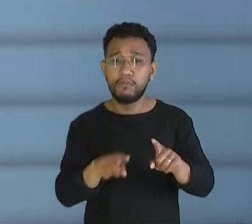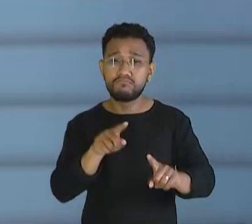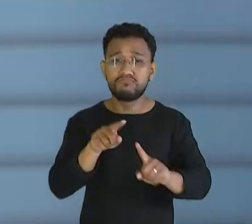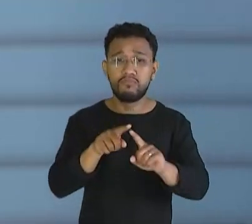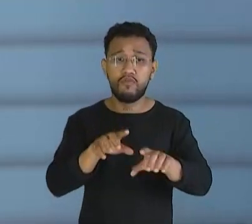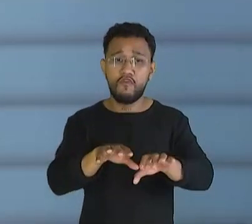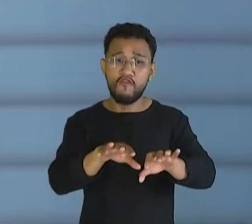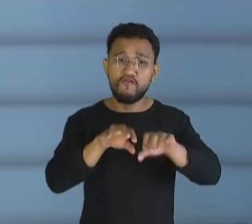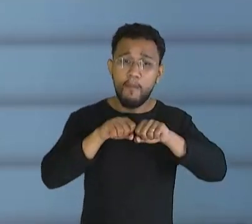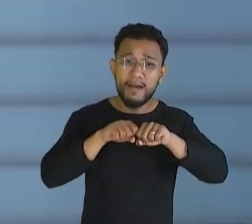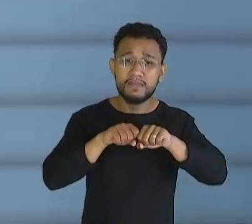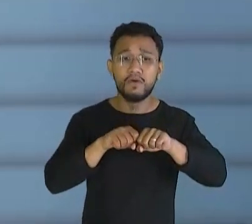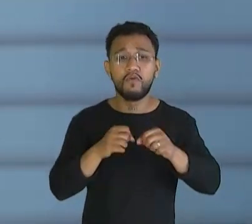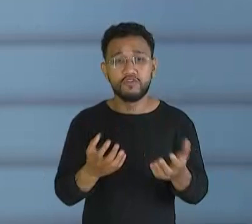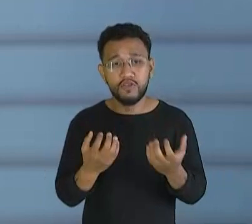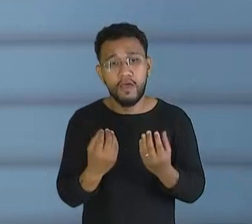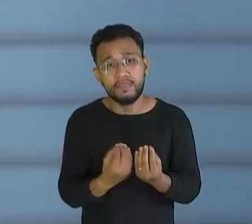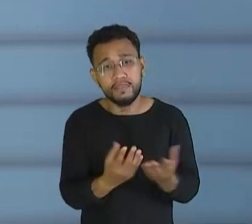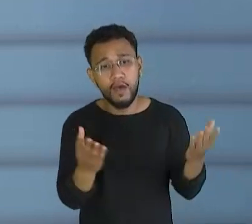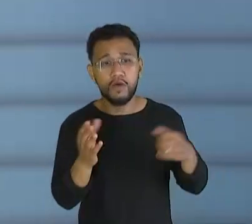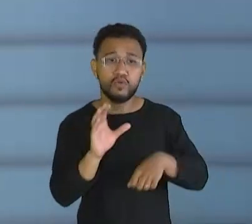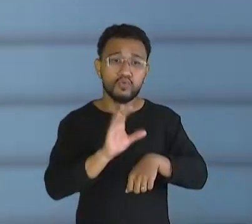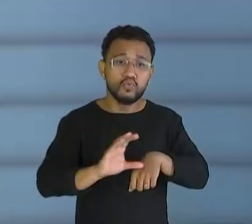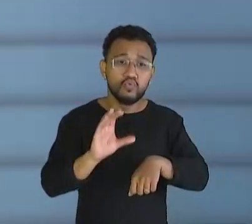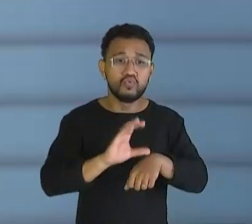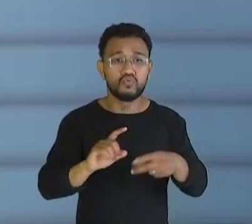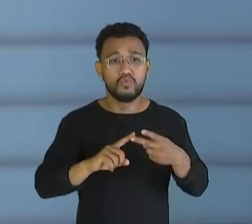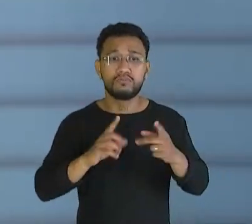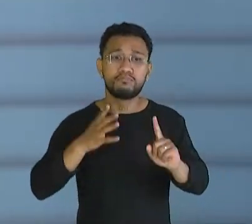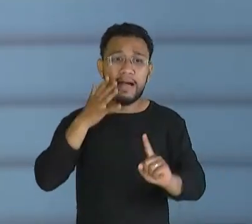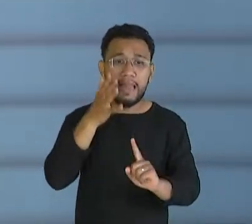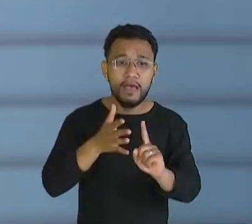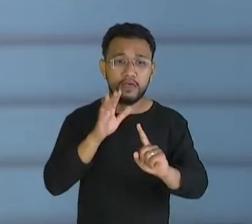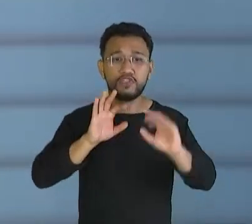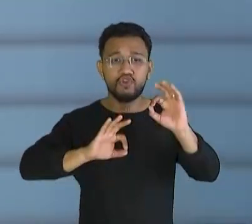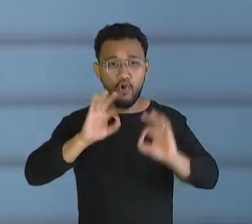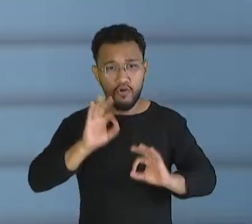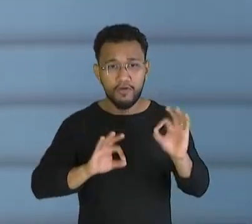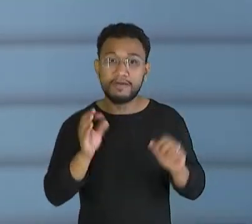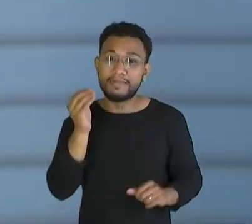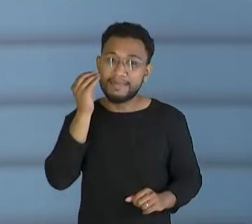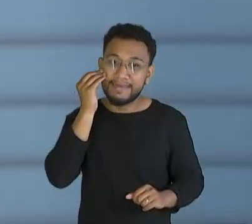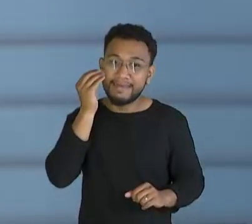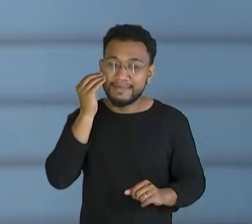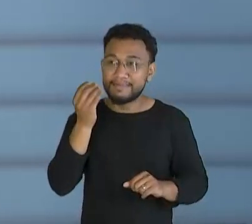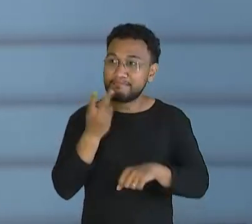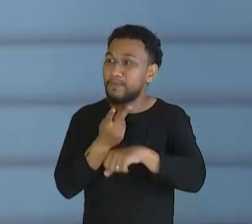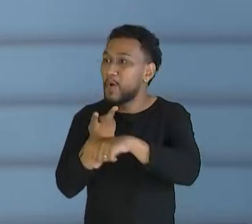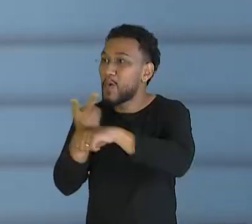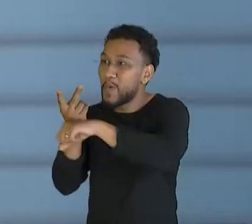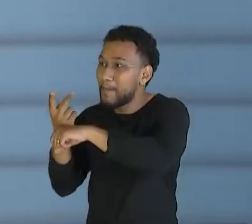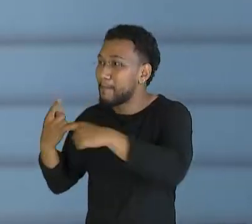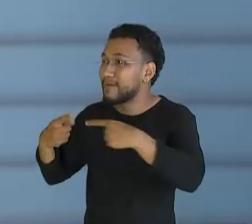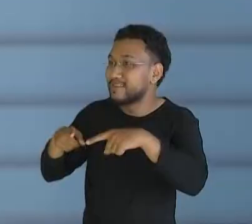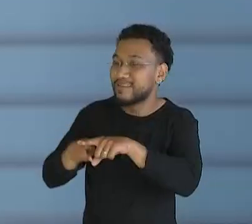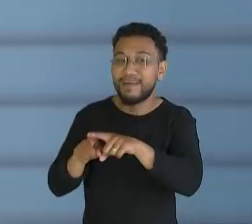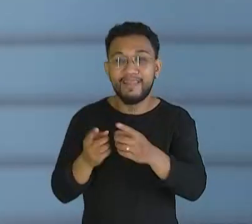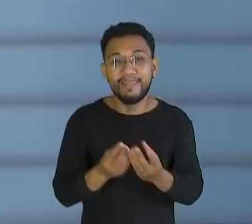se preocupa em fazer cursos, palestras. Aí vocês fazem, né? Legal. A gente tenta. A gente vai atrás de parcerias